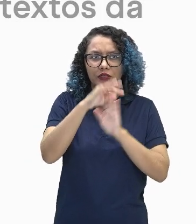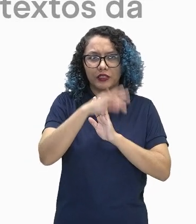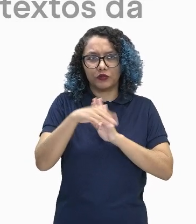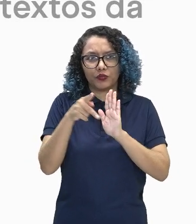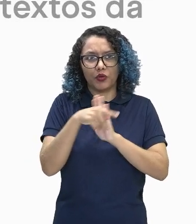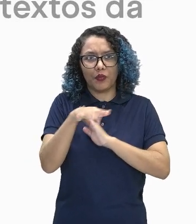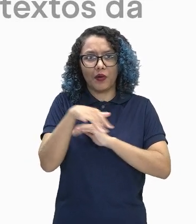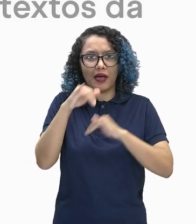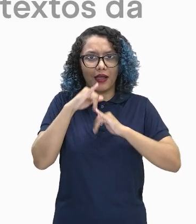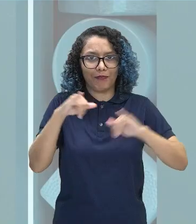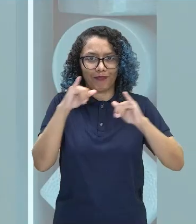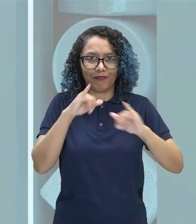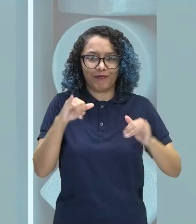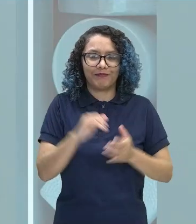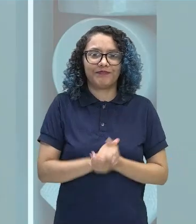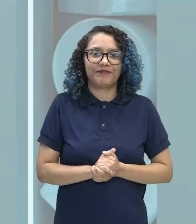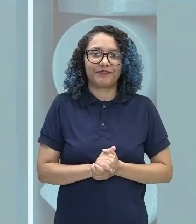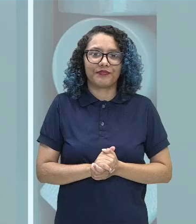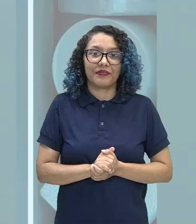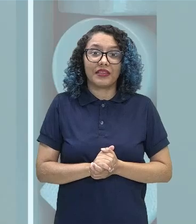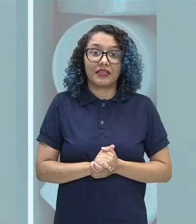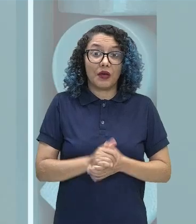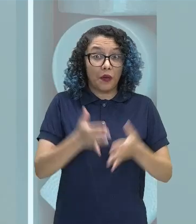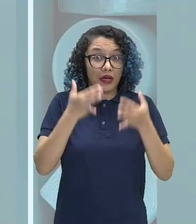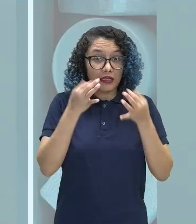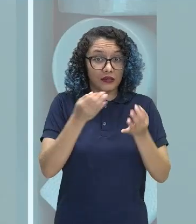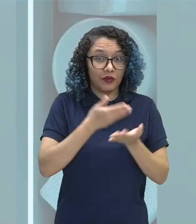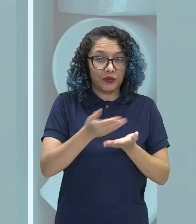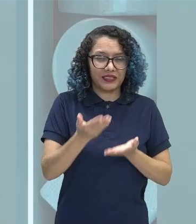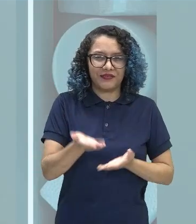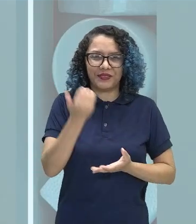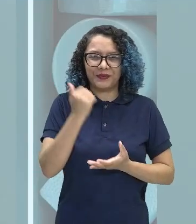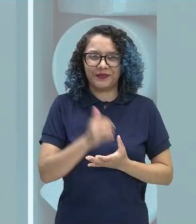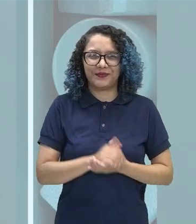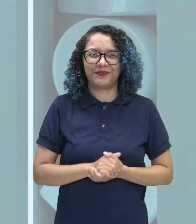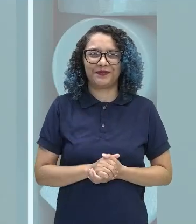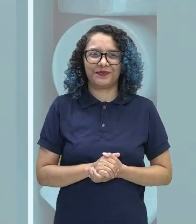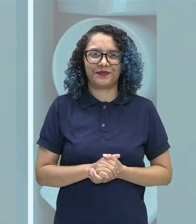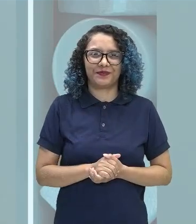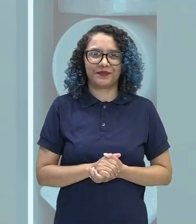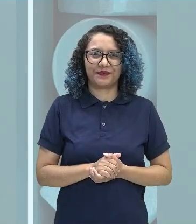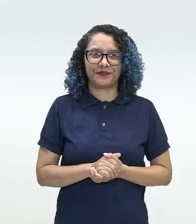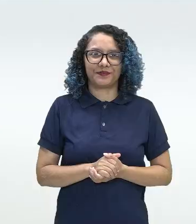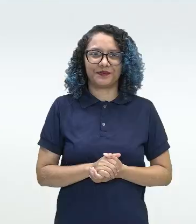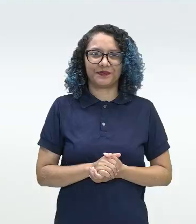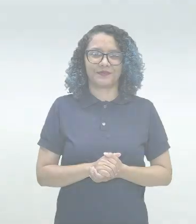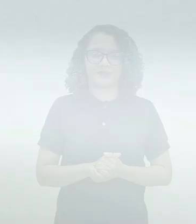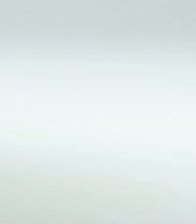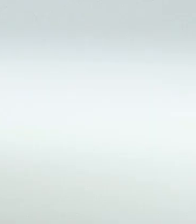esfera publicitária. Muita atenção, então vamos para mais uma aula.